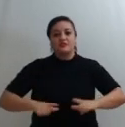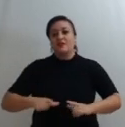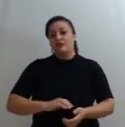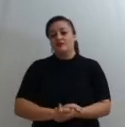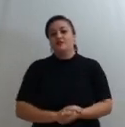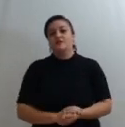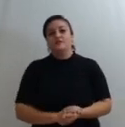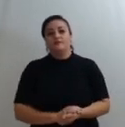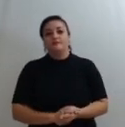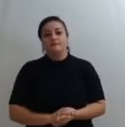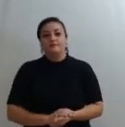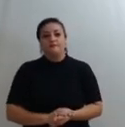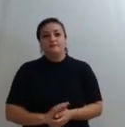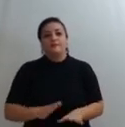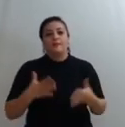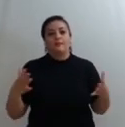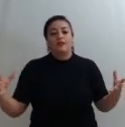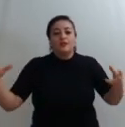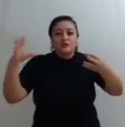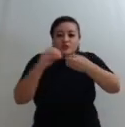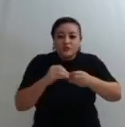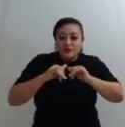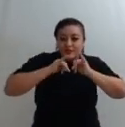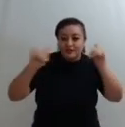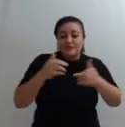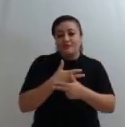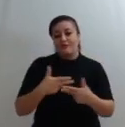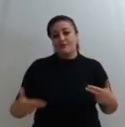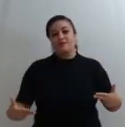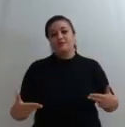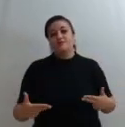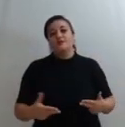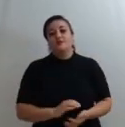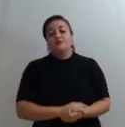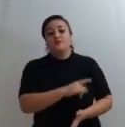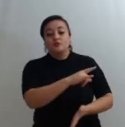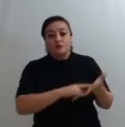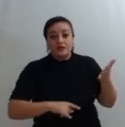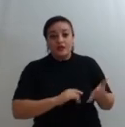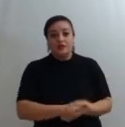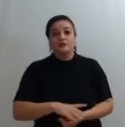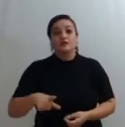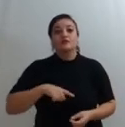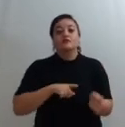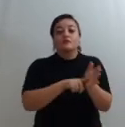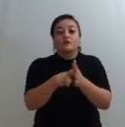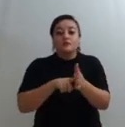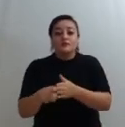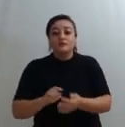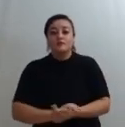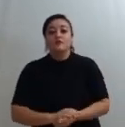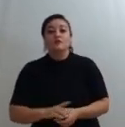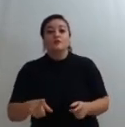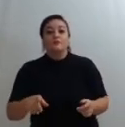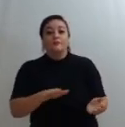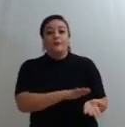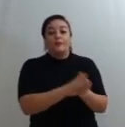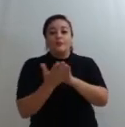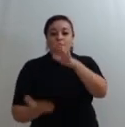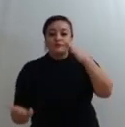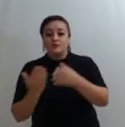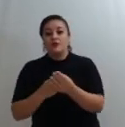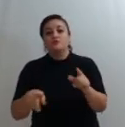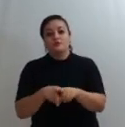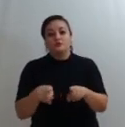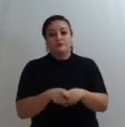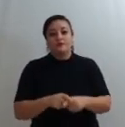E, assim, o somatório de informações constantes do relatório do COAF, há uma questão de uma colaboração nesses autos também. E